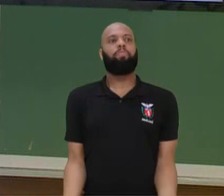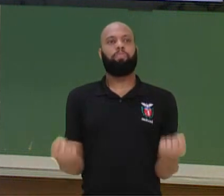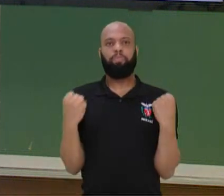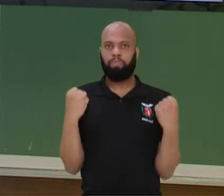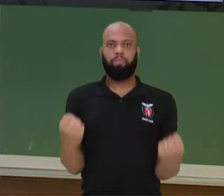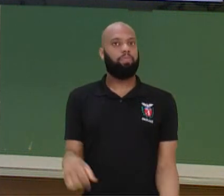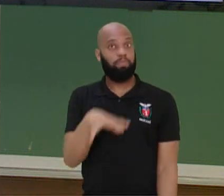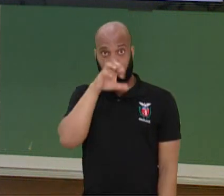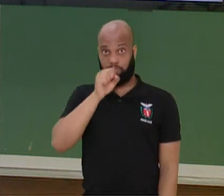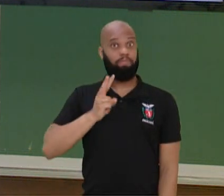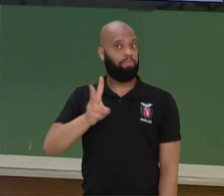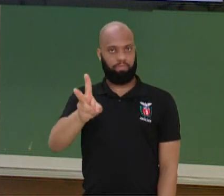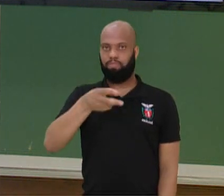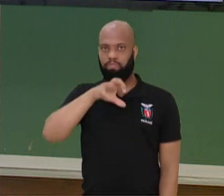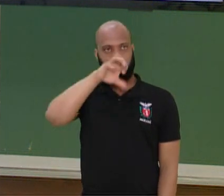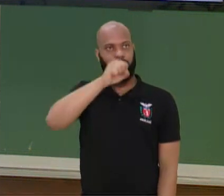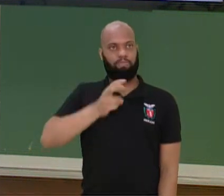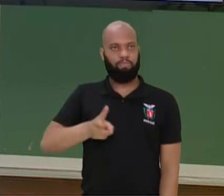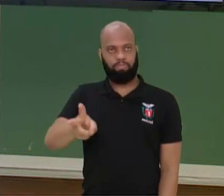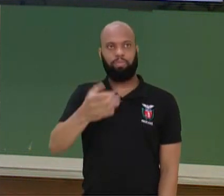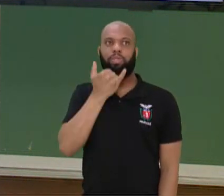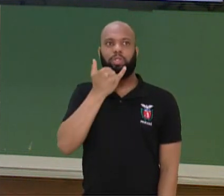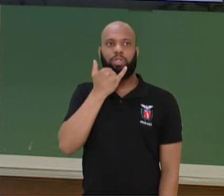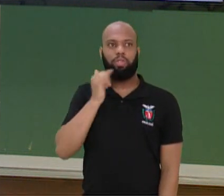um movimento concêntrico.